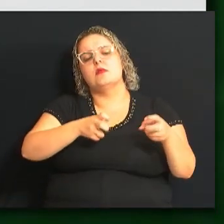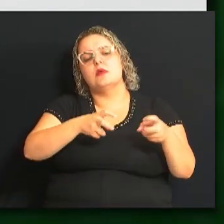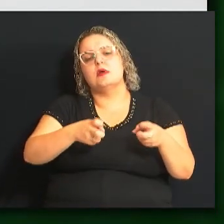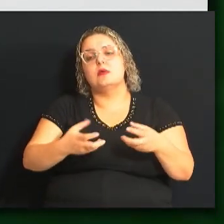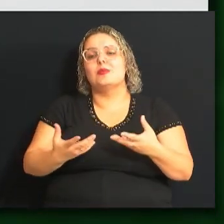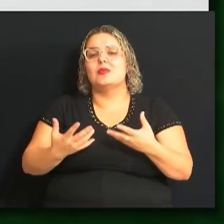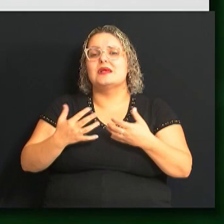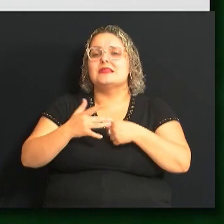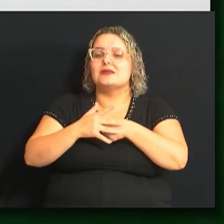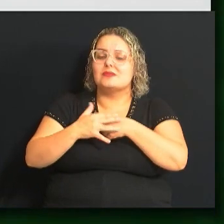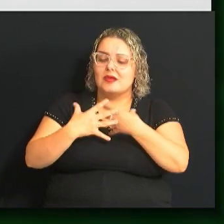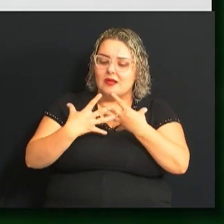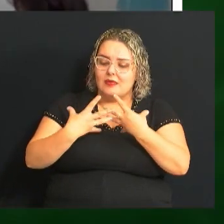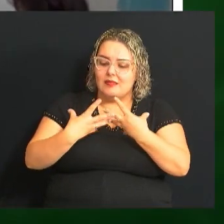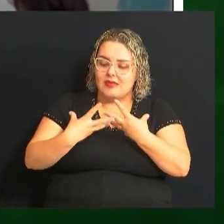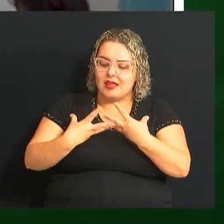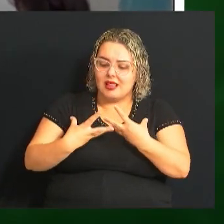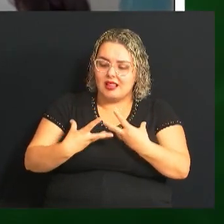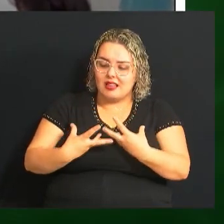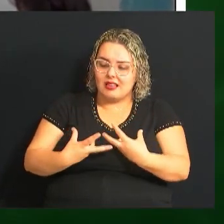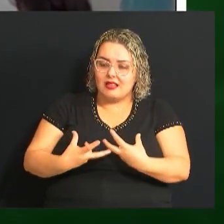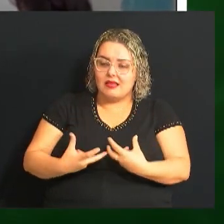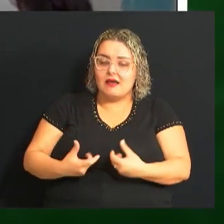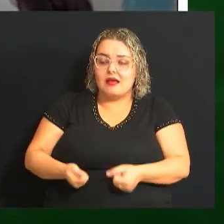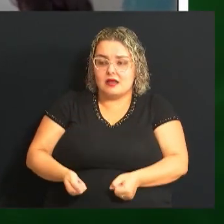essa doença, os riscos dessa doença,